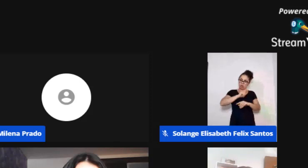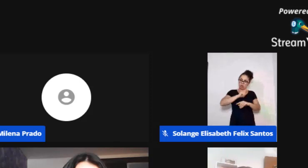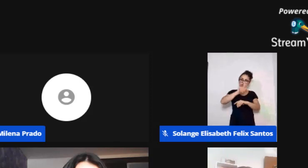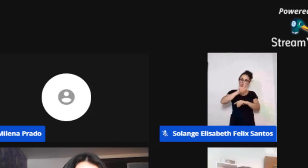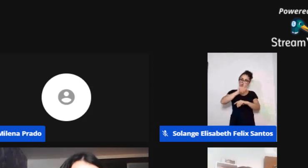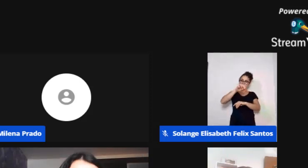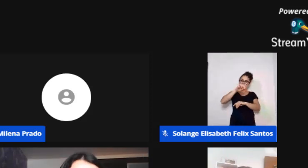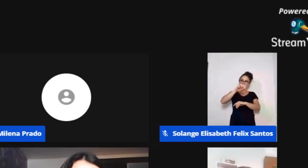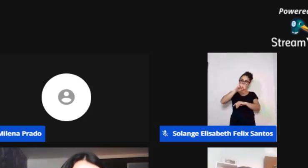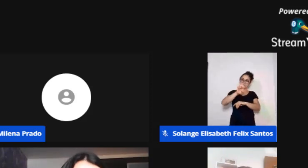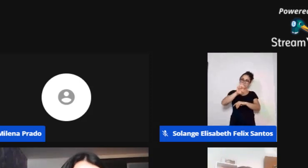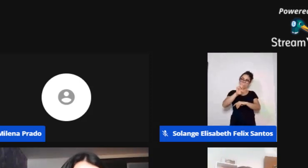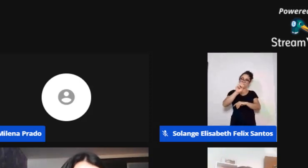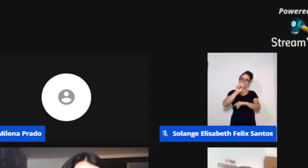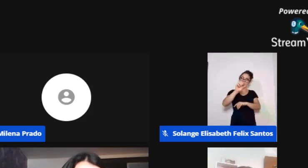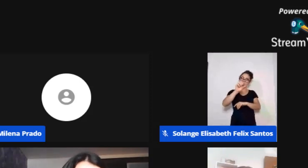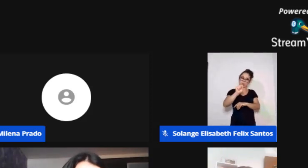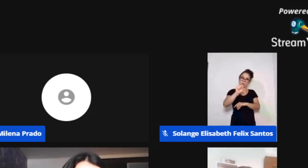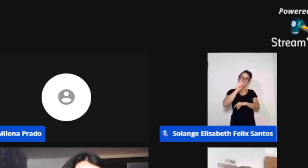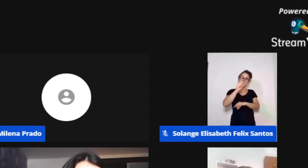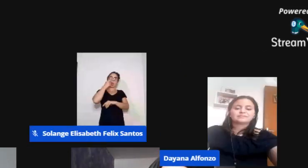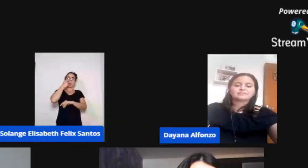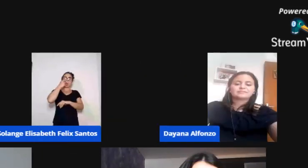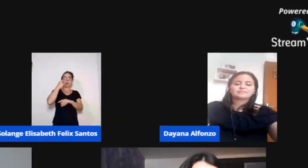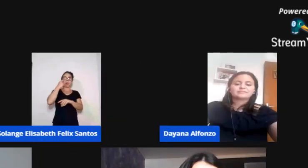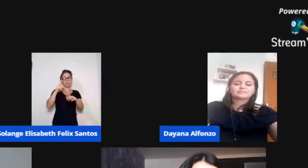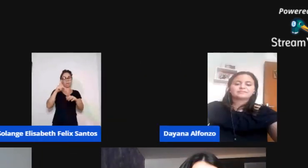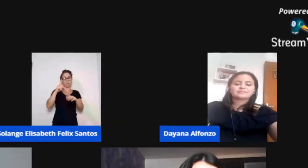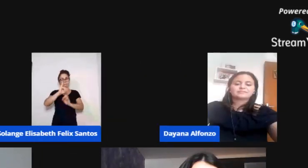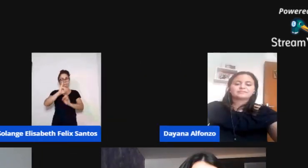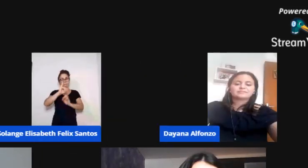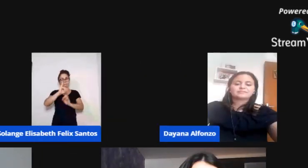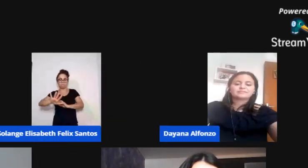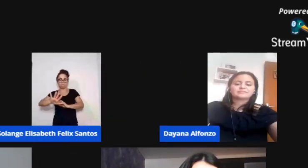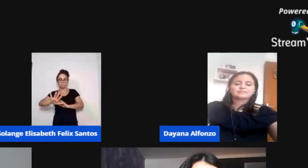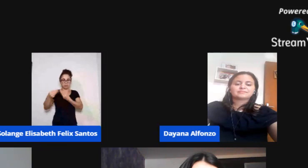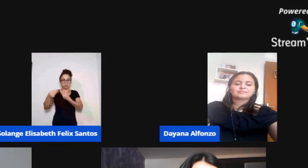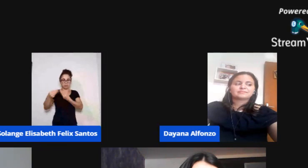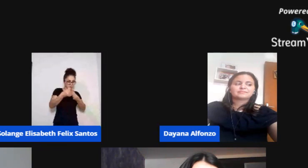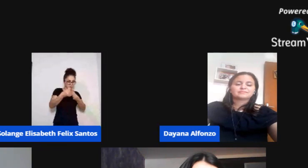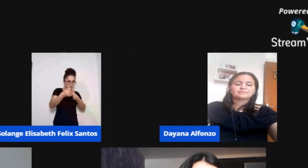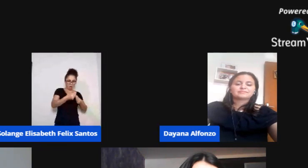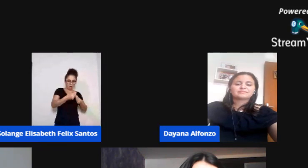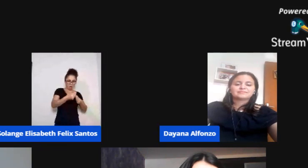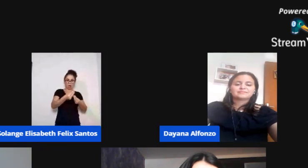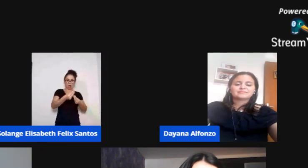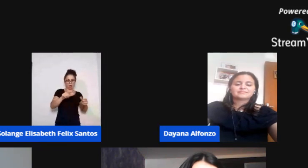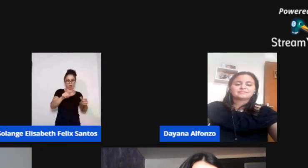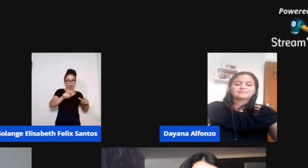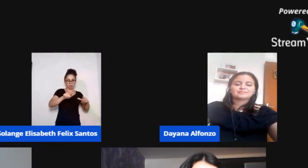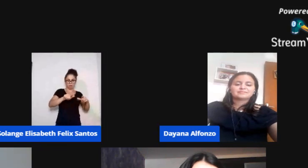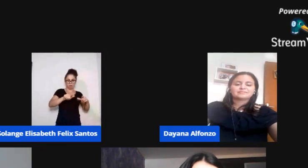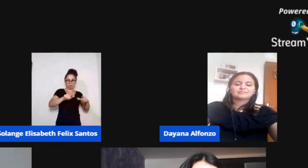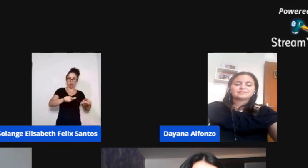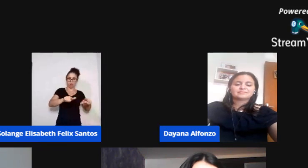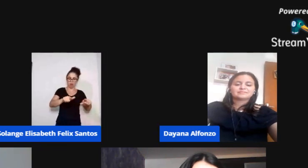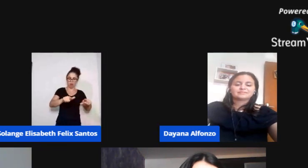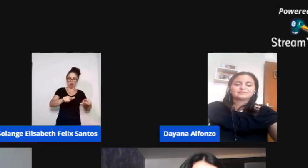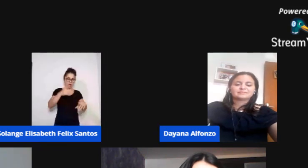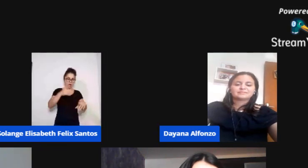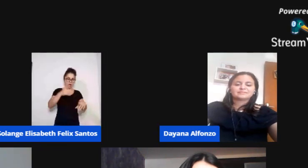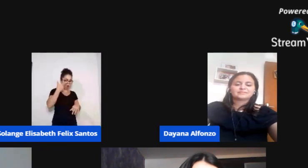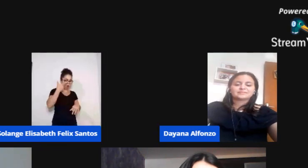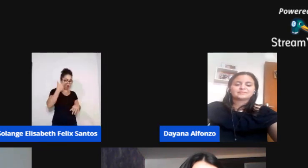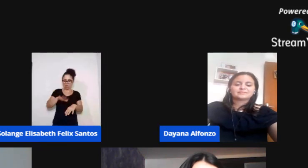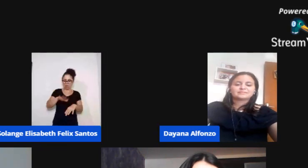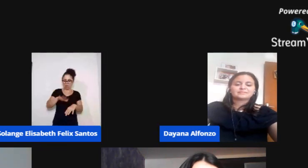Aí, conforme ele conhecia, ele batia assim a mão, né? De repente, eu coloquei, ele já tinha 16 anos, e aí eu coloquei uma foto